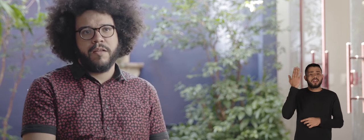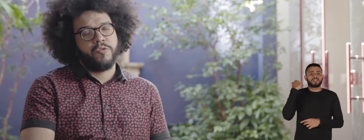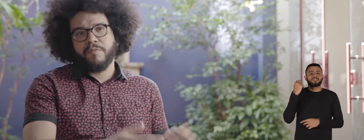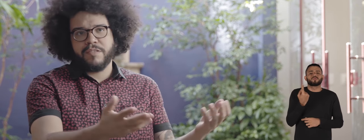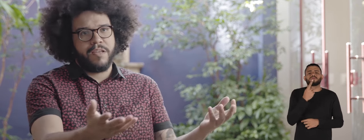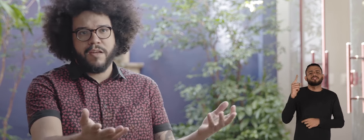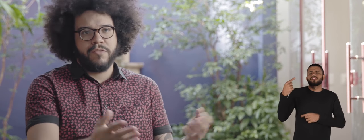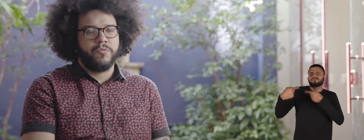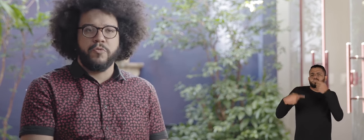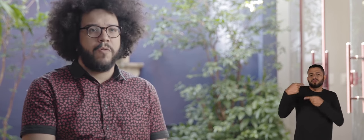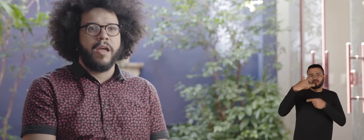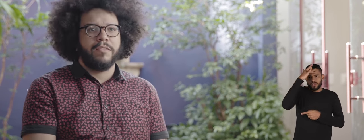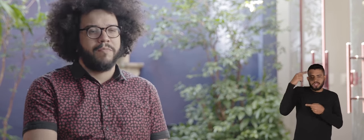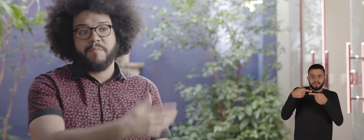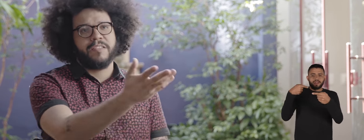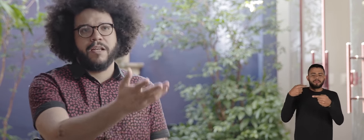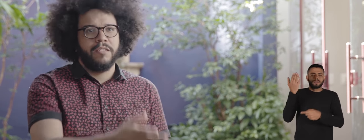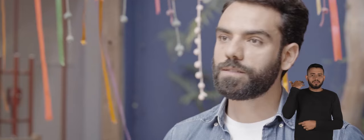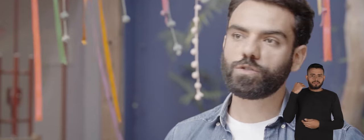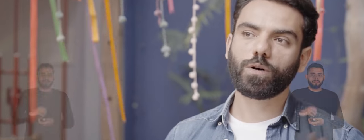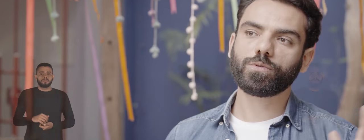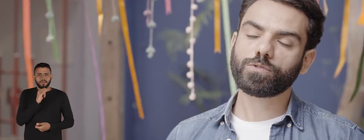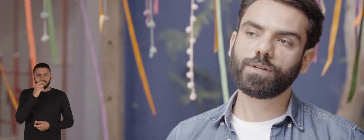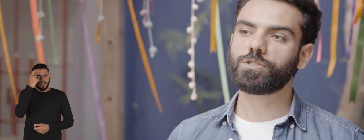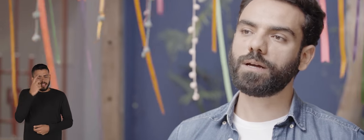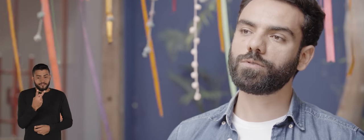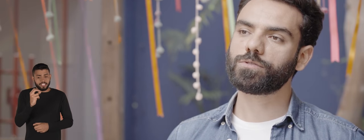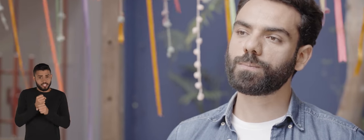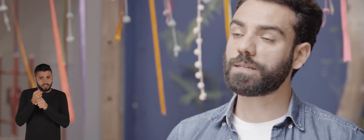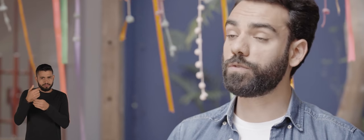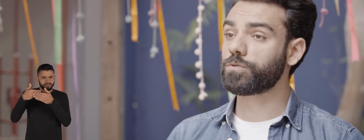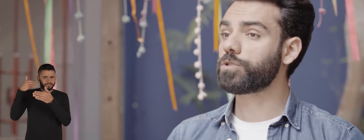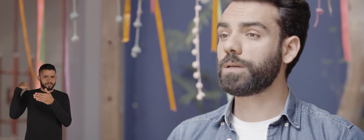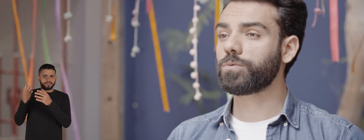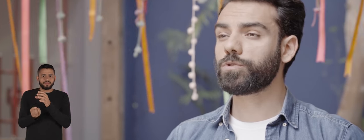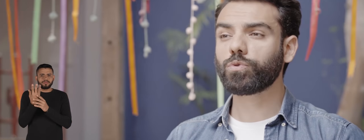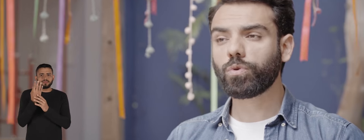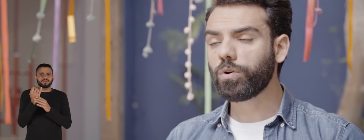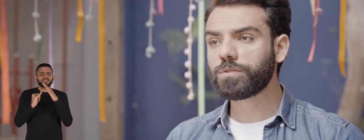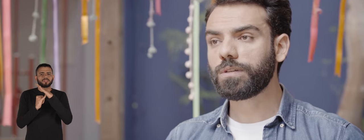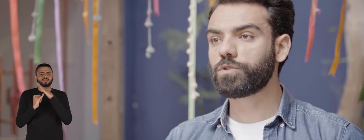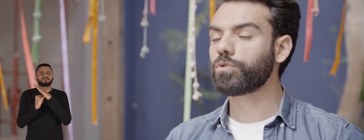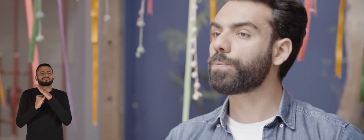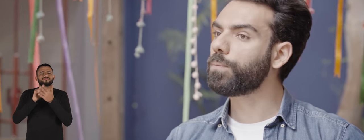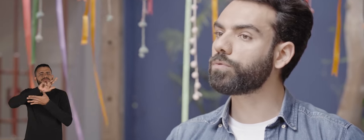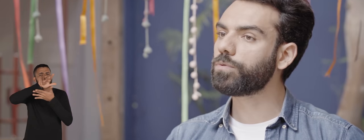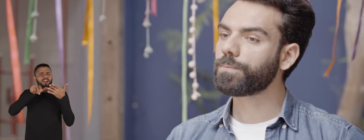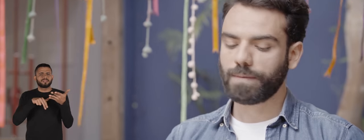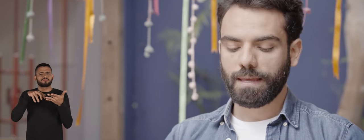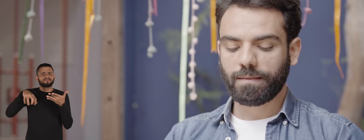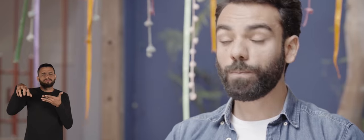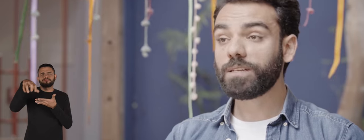era da última vez que você discutiu com alguém semana passada se a gente volta uns 20 anos a gente vê o surgimento do Instituto Nos Instituto